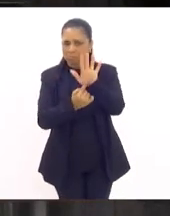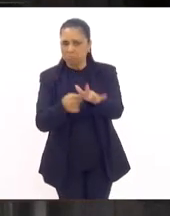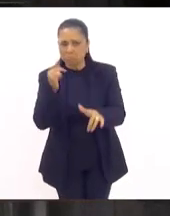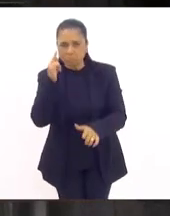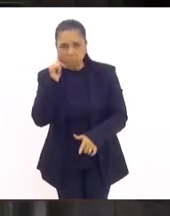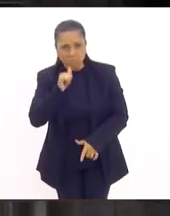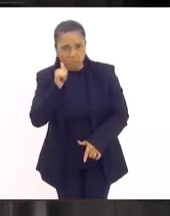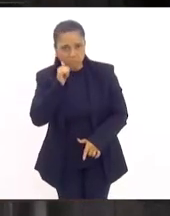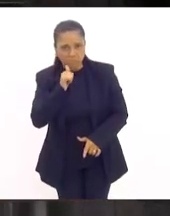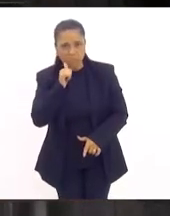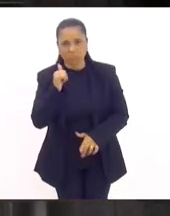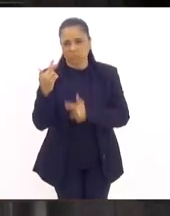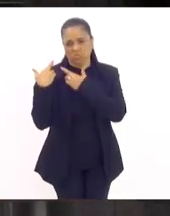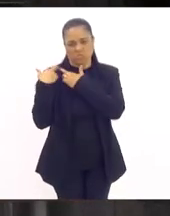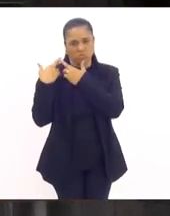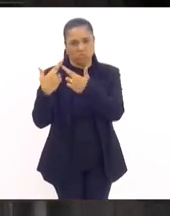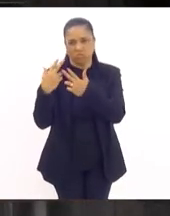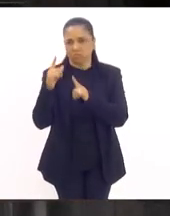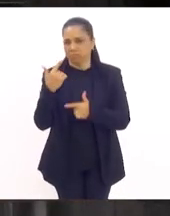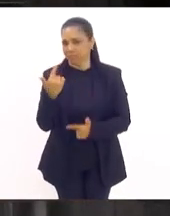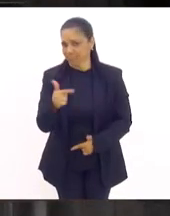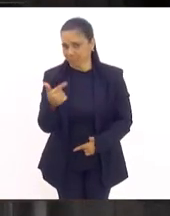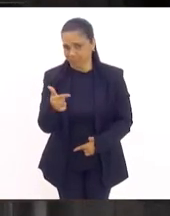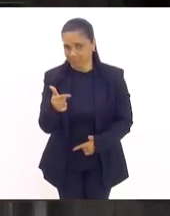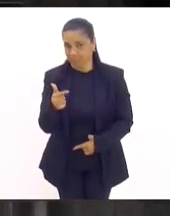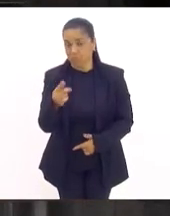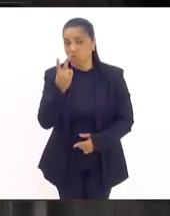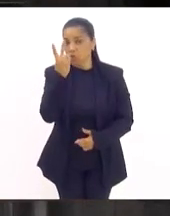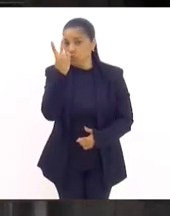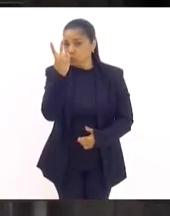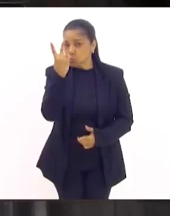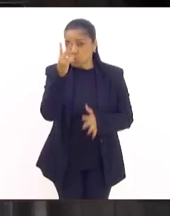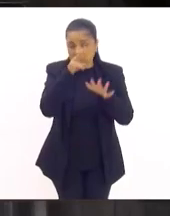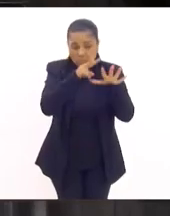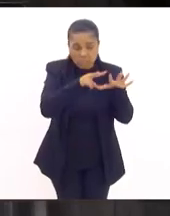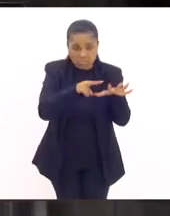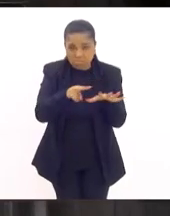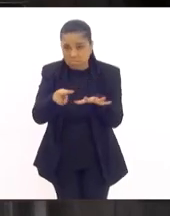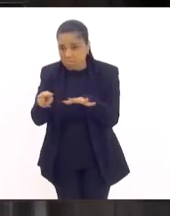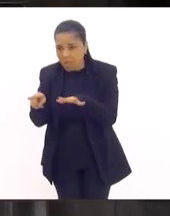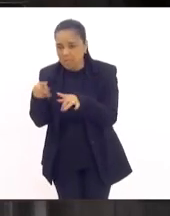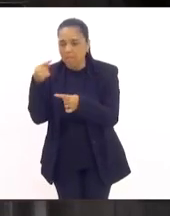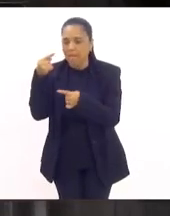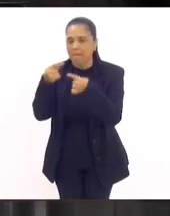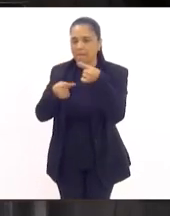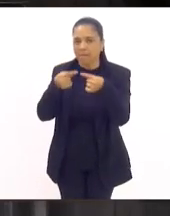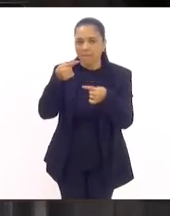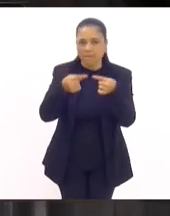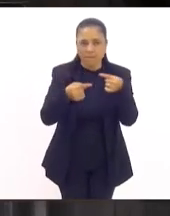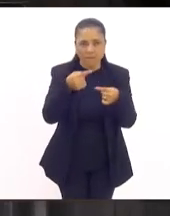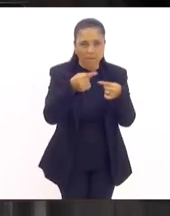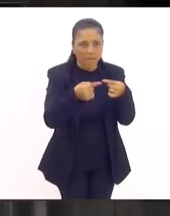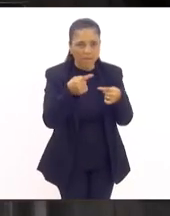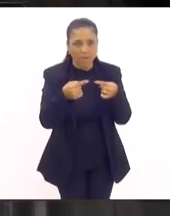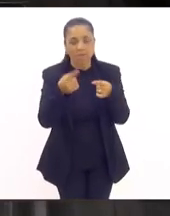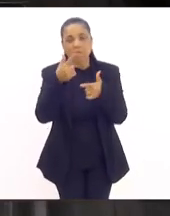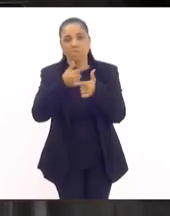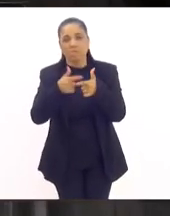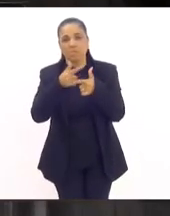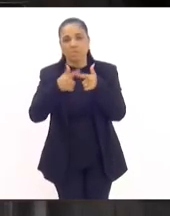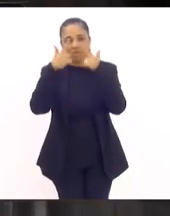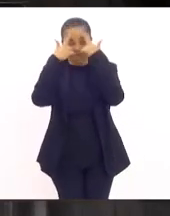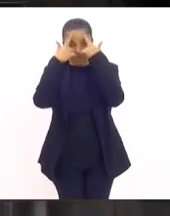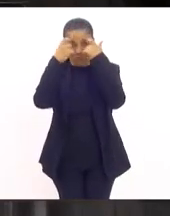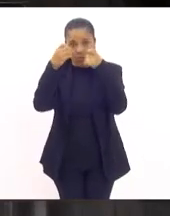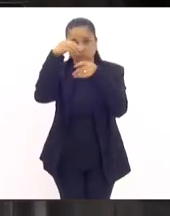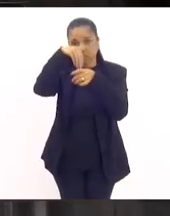absolutamente irresponsável. A gente está há 2 semanas debatendo o problema da violência nas